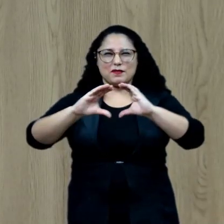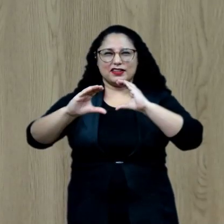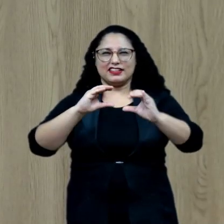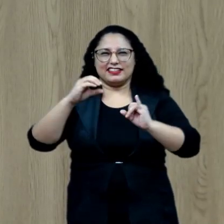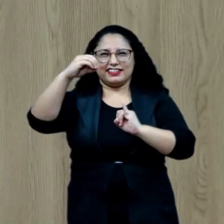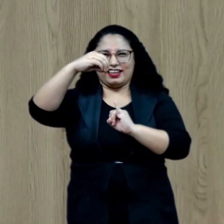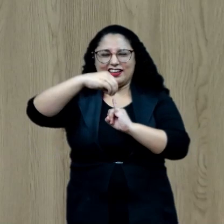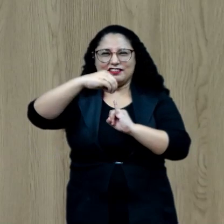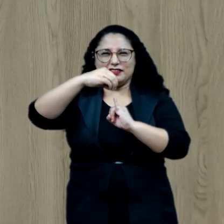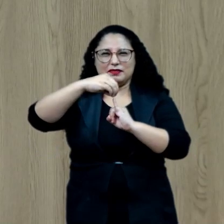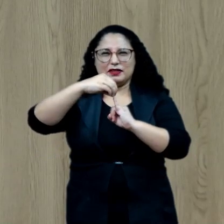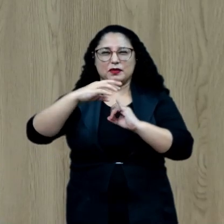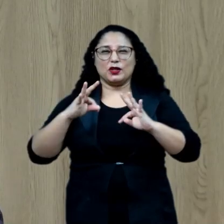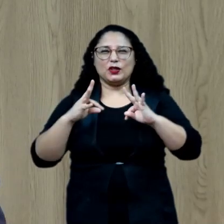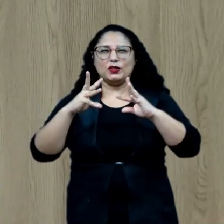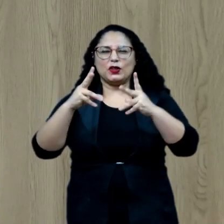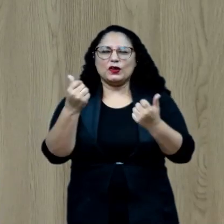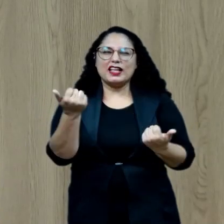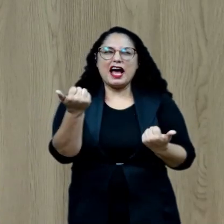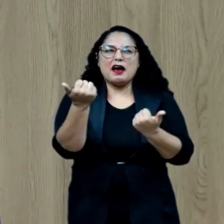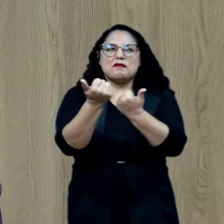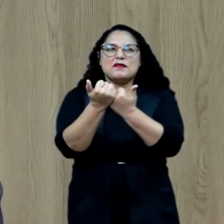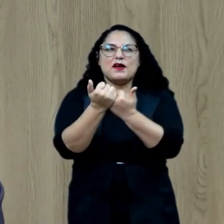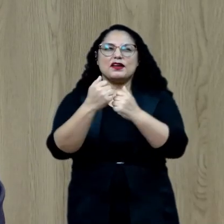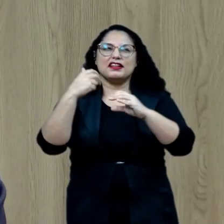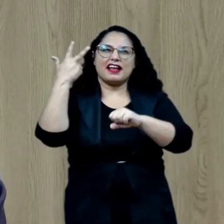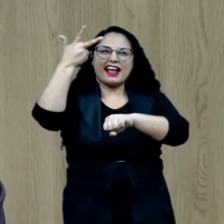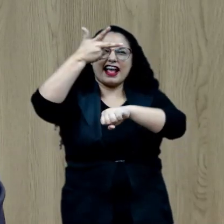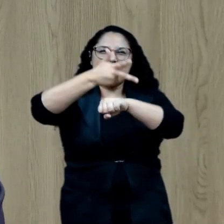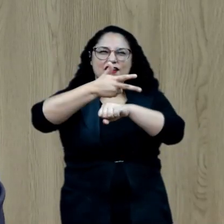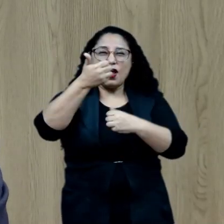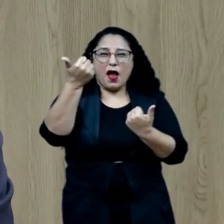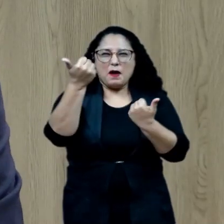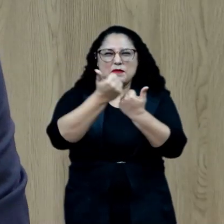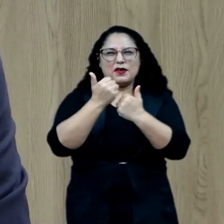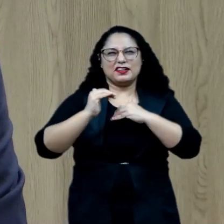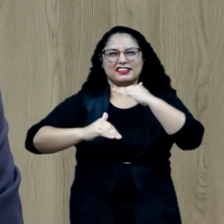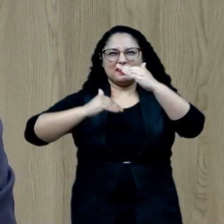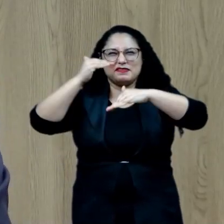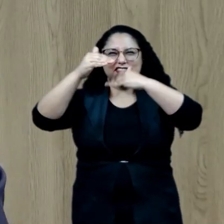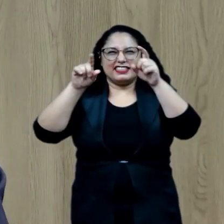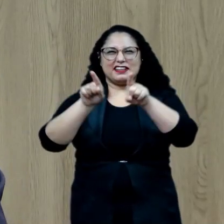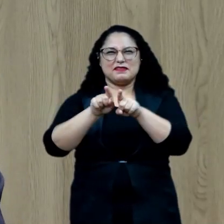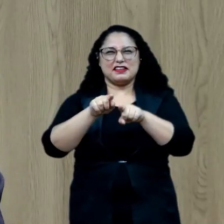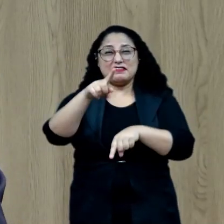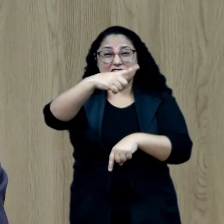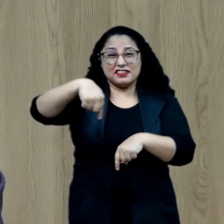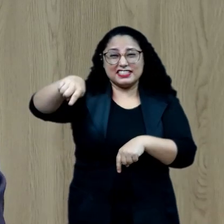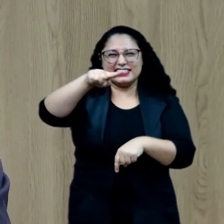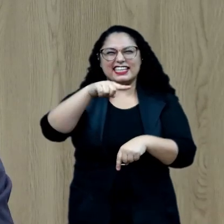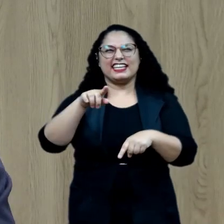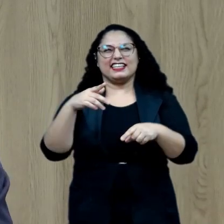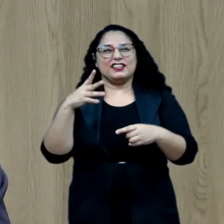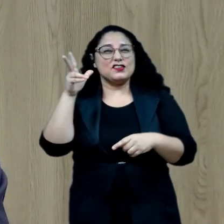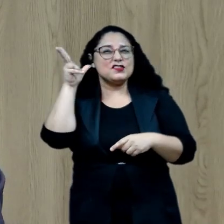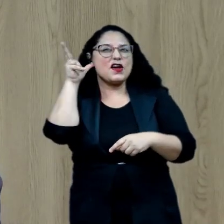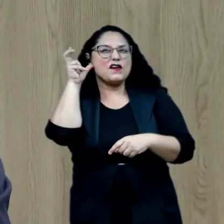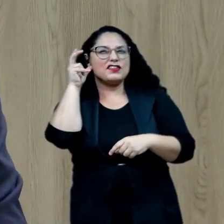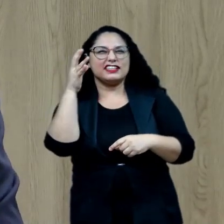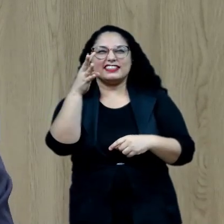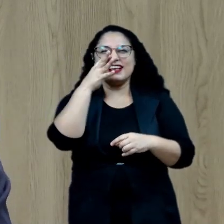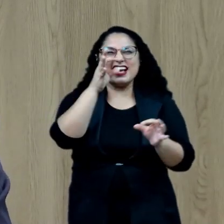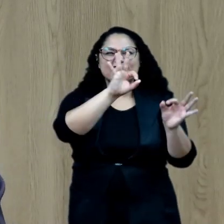do IFB por todo o suporte, gravação e apoio nesse processo. Você que está nos ouvindo,